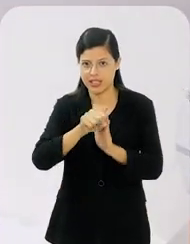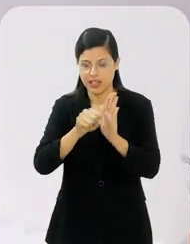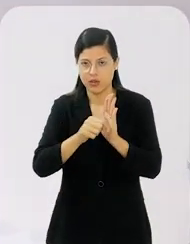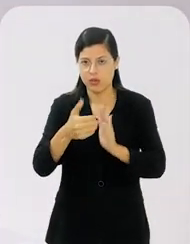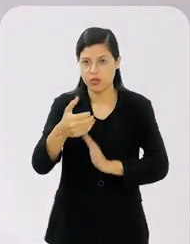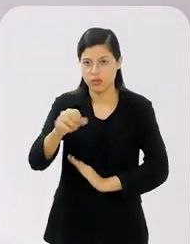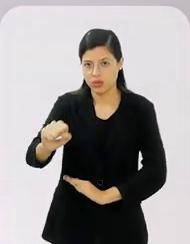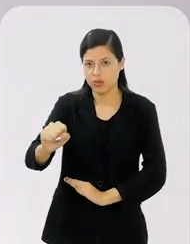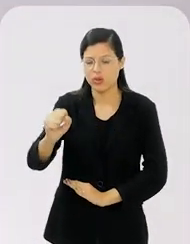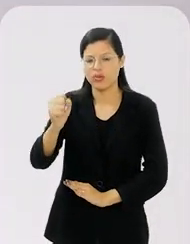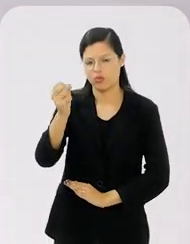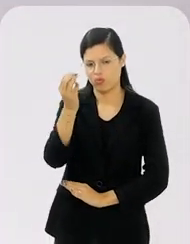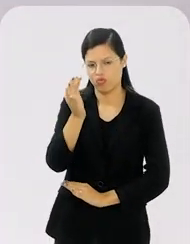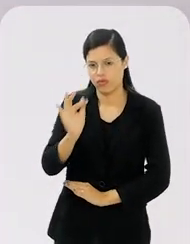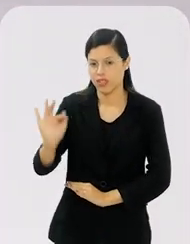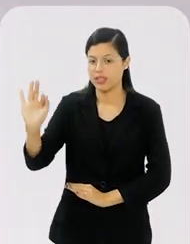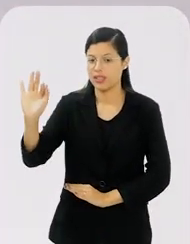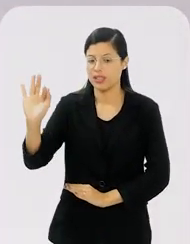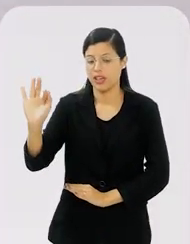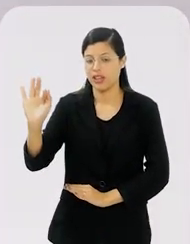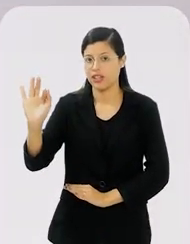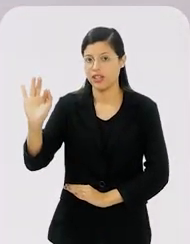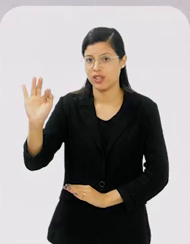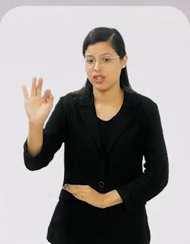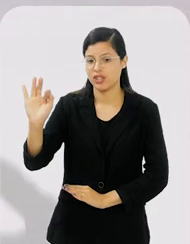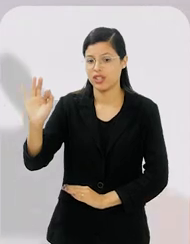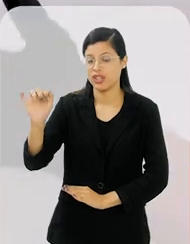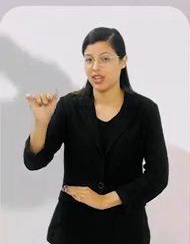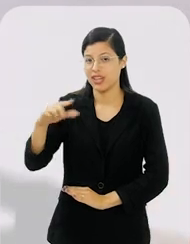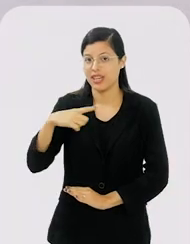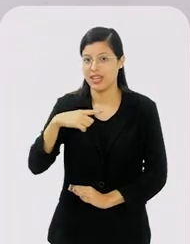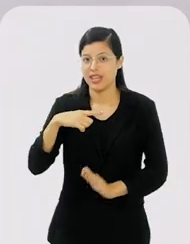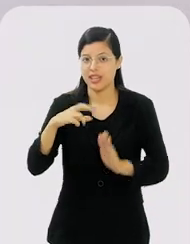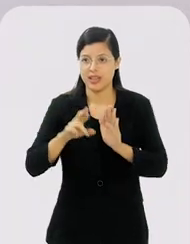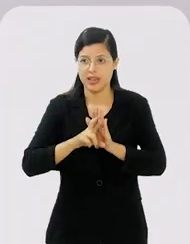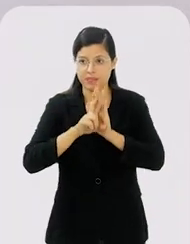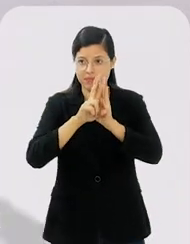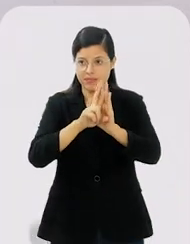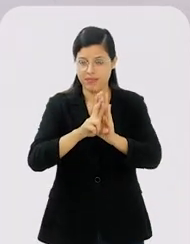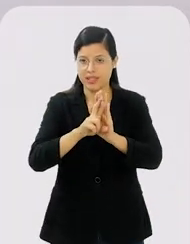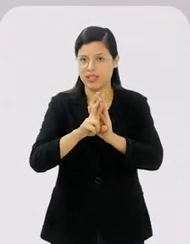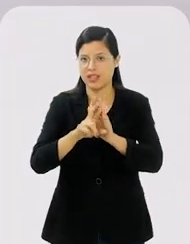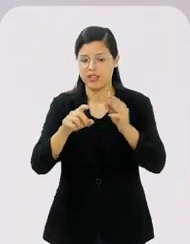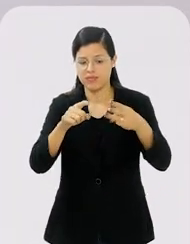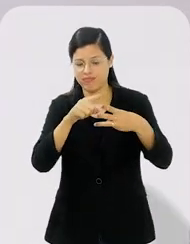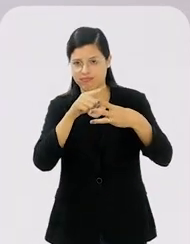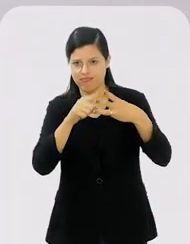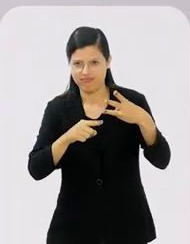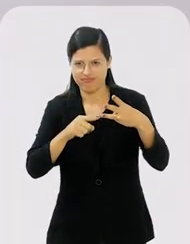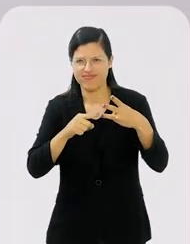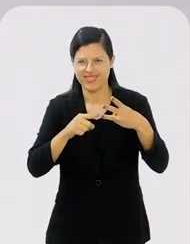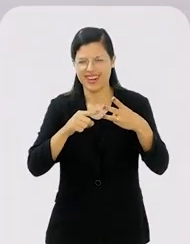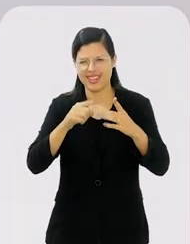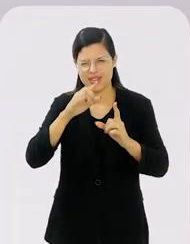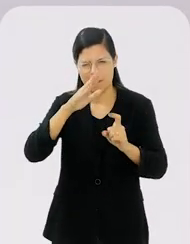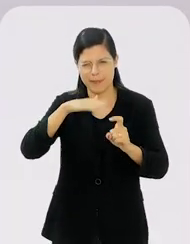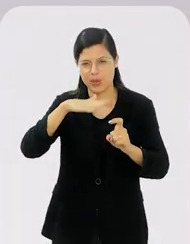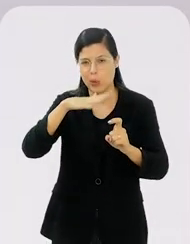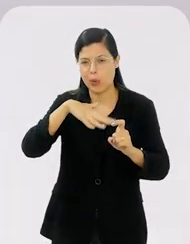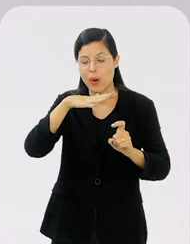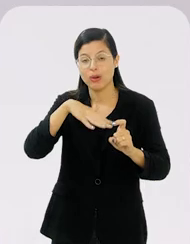de um metalúrgico francês, François Vison. E ele tem aqui representado as Três Graças, que são figuras